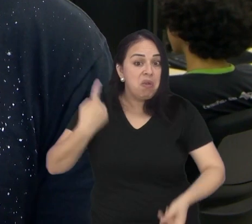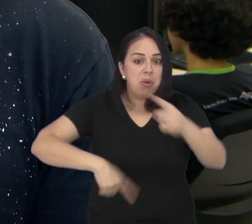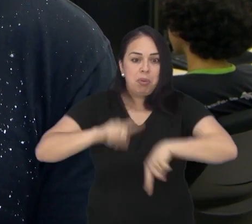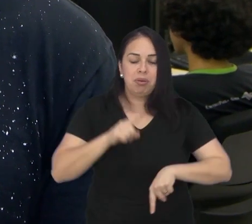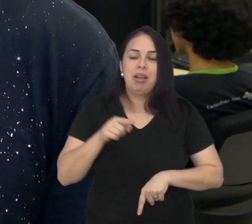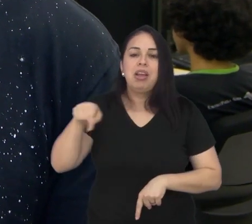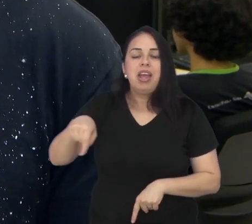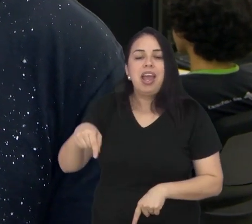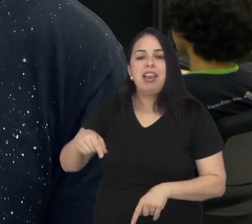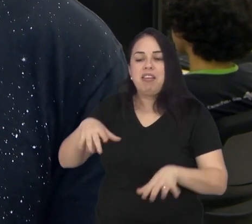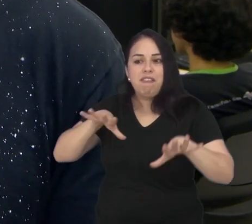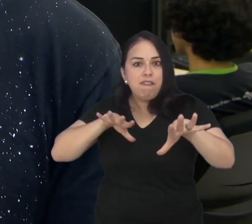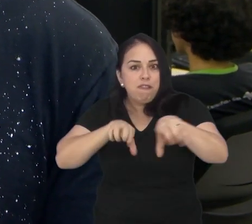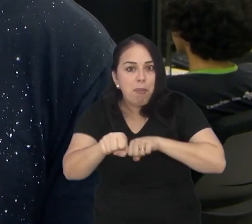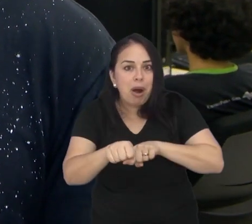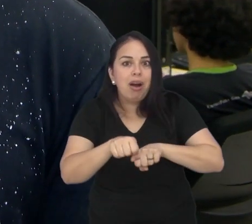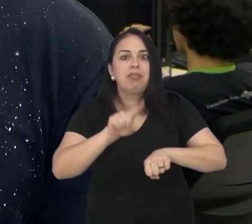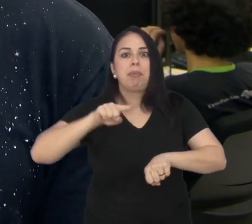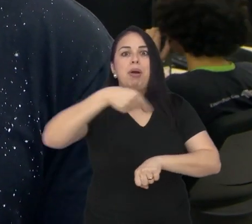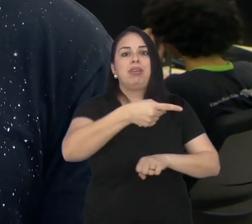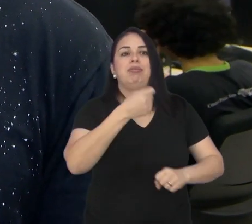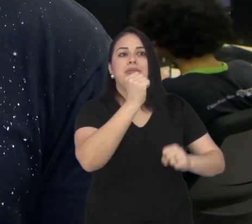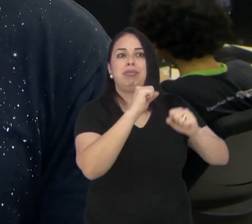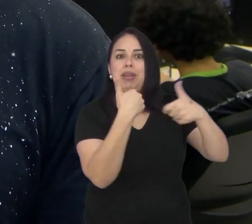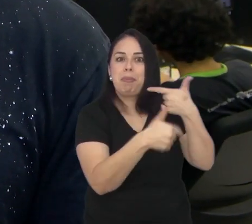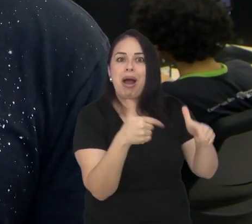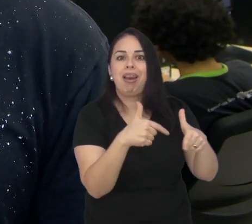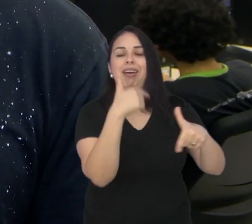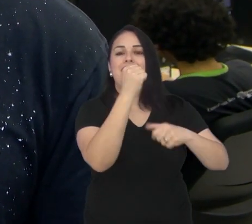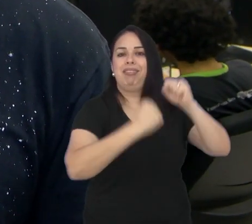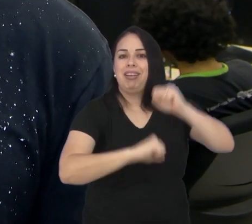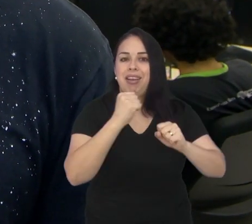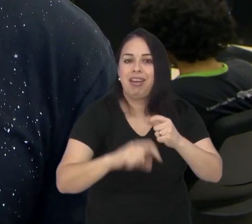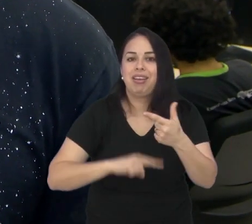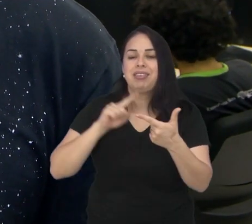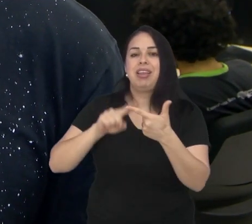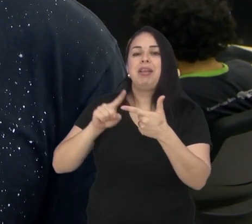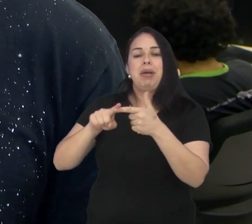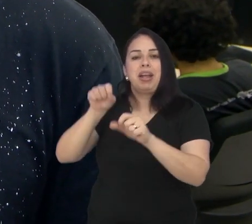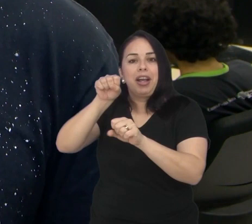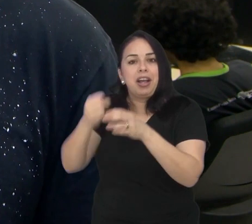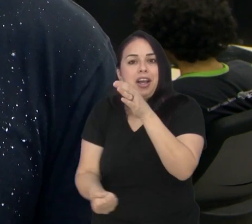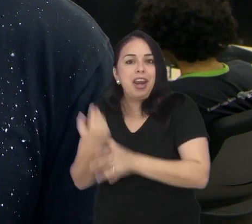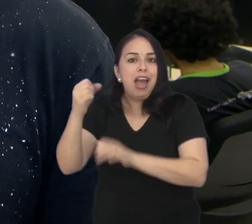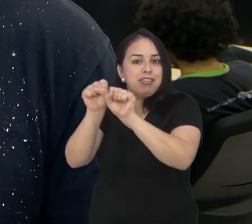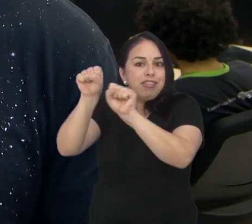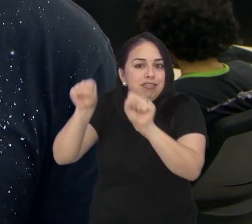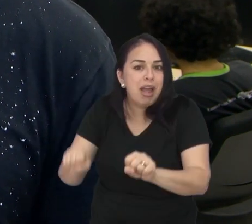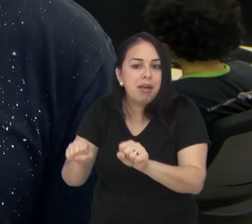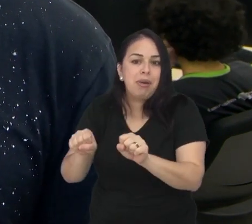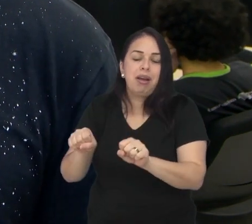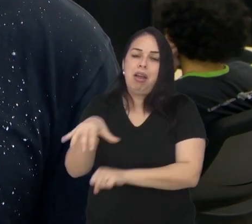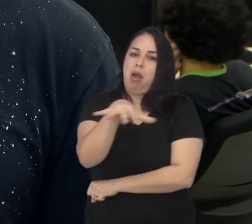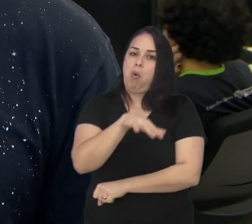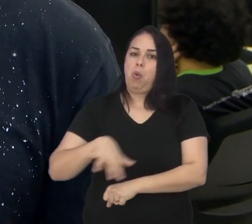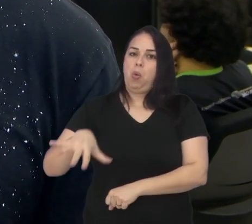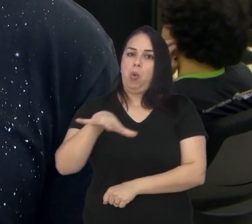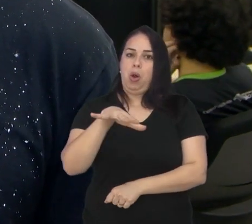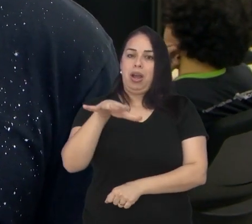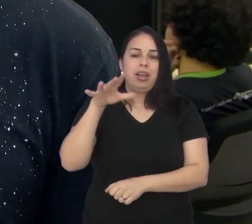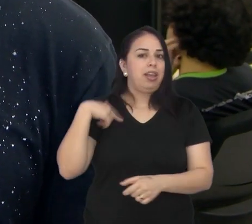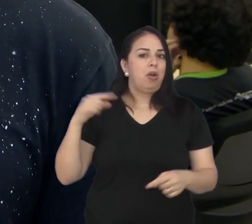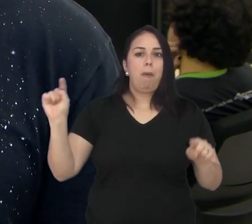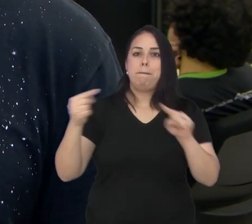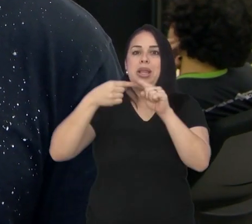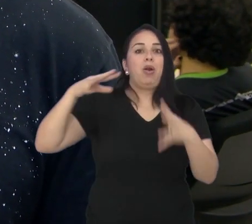saindo daqui, se formando, dá para ele trabalhar em indústria, dá para ele trabalhar na parte de desenvolvimento, a parte de redes. Então, é um mercado que